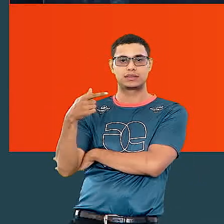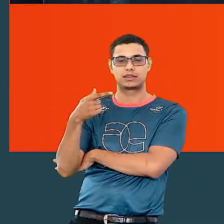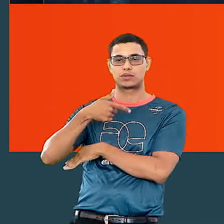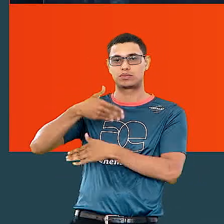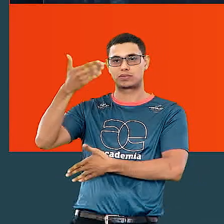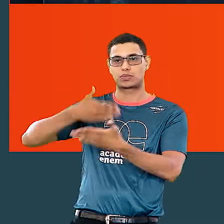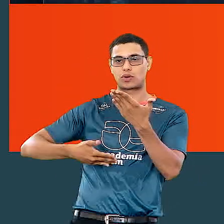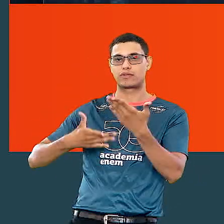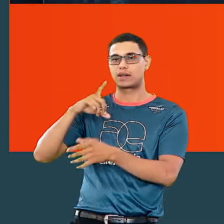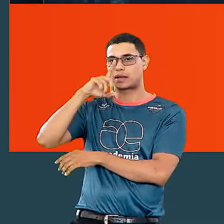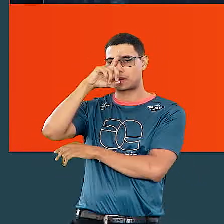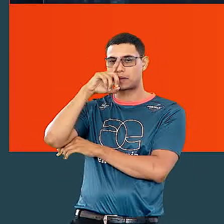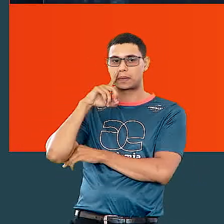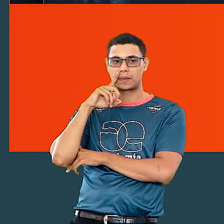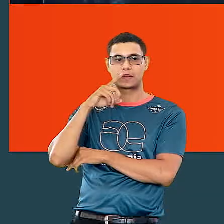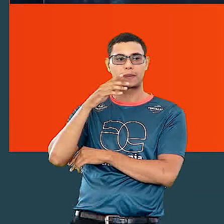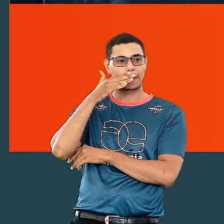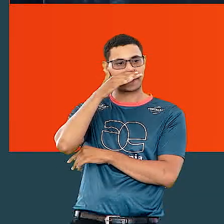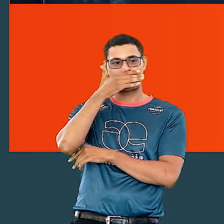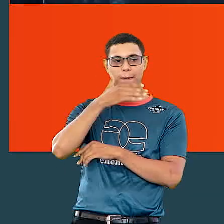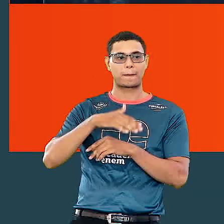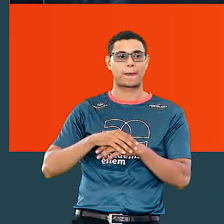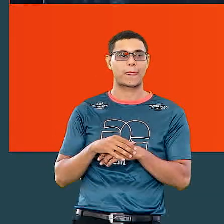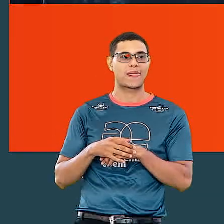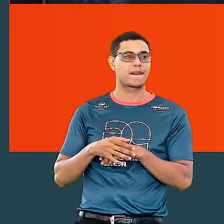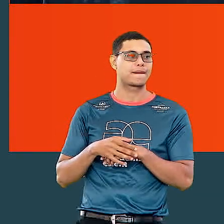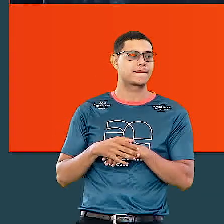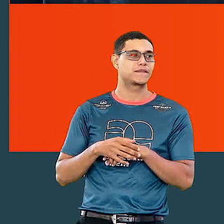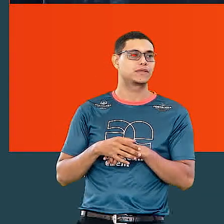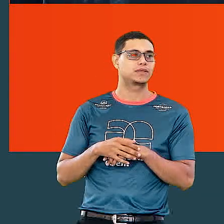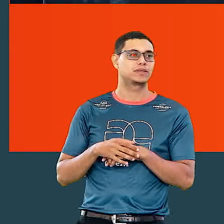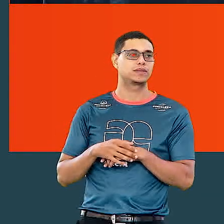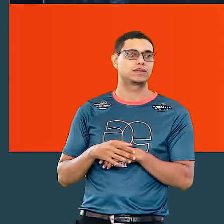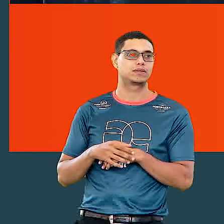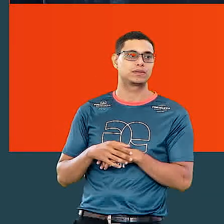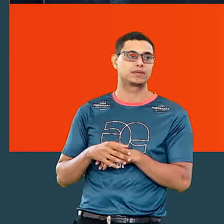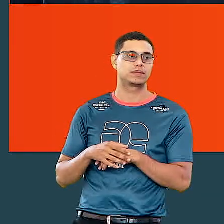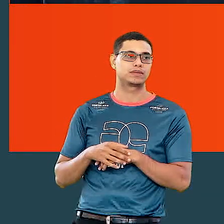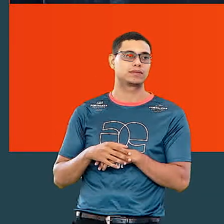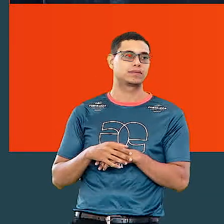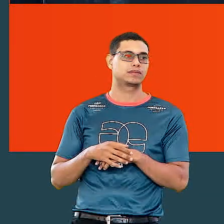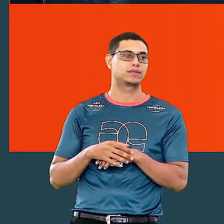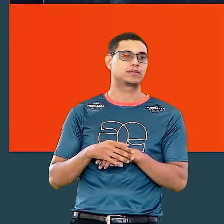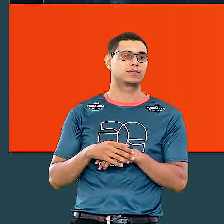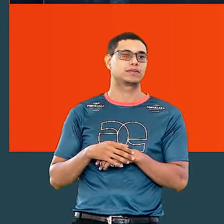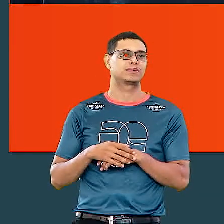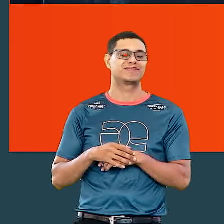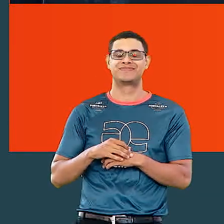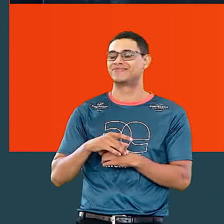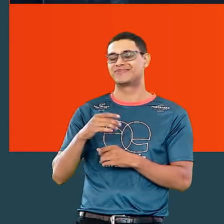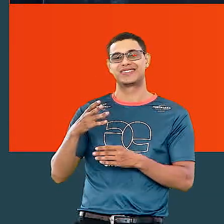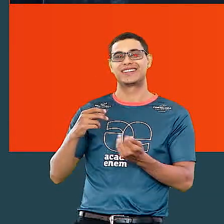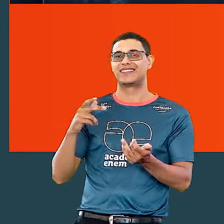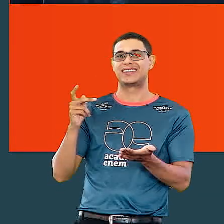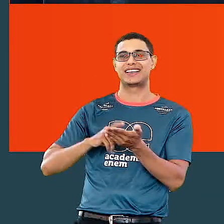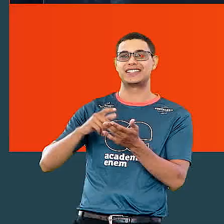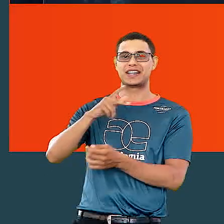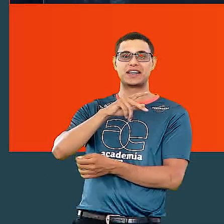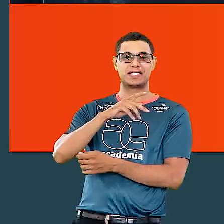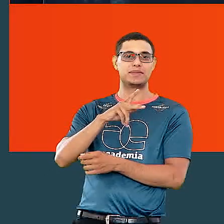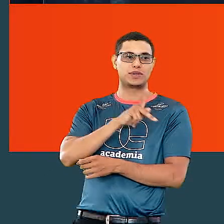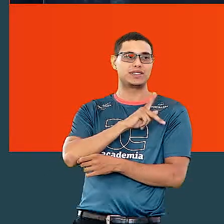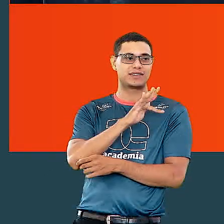prova amarela. Pode olhar. Ah, Isaac, a Polícia Federal vai te pegar. Não tem problema, eu lutei por vocês.